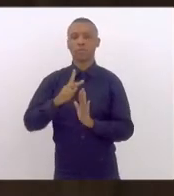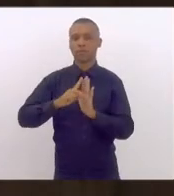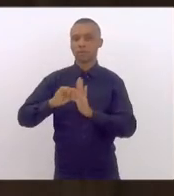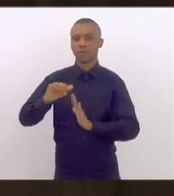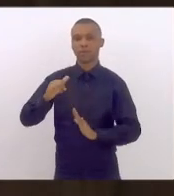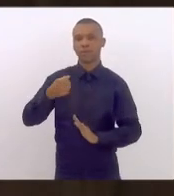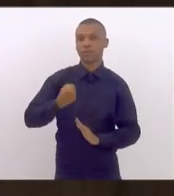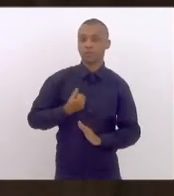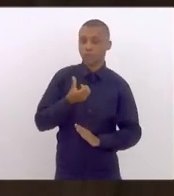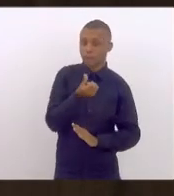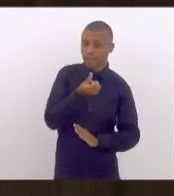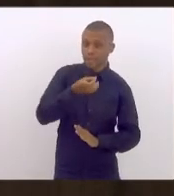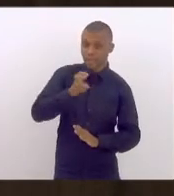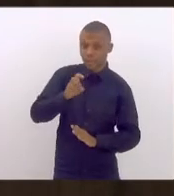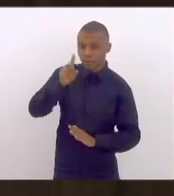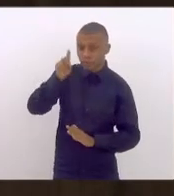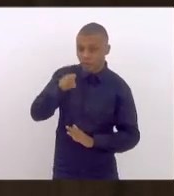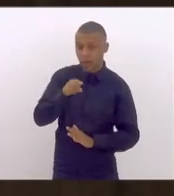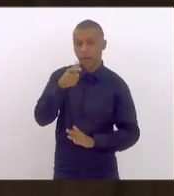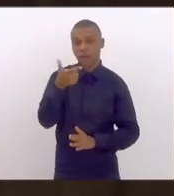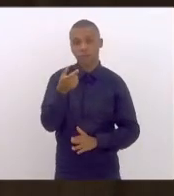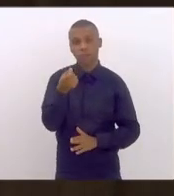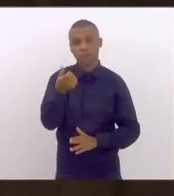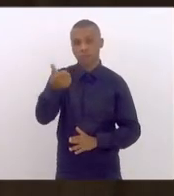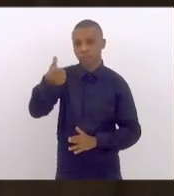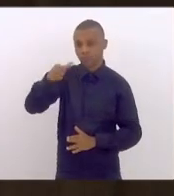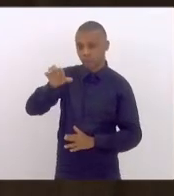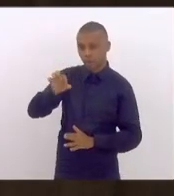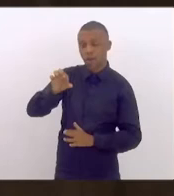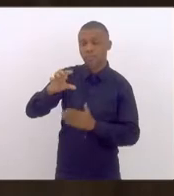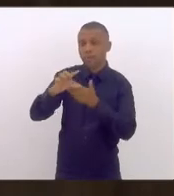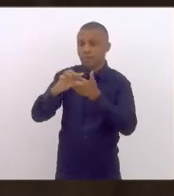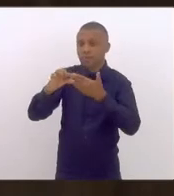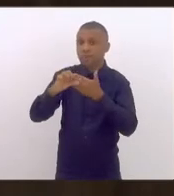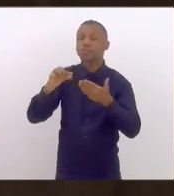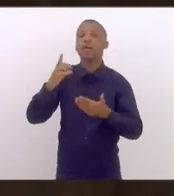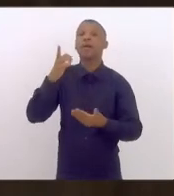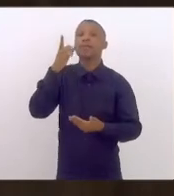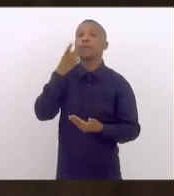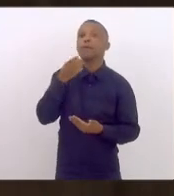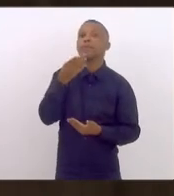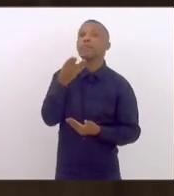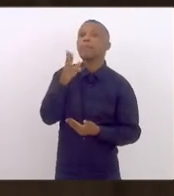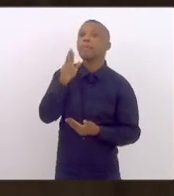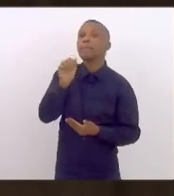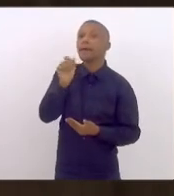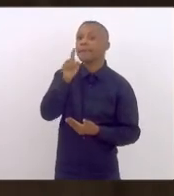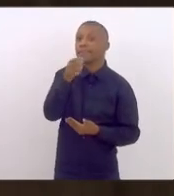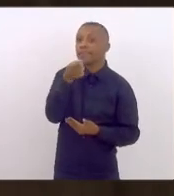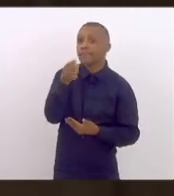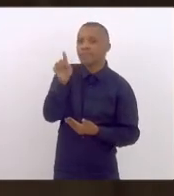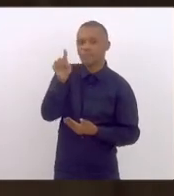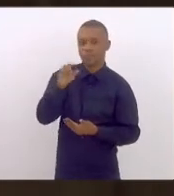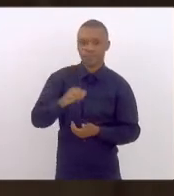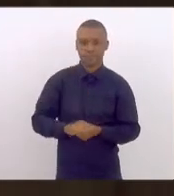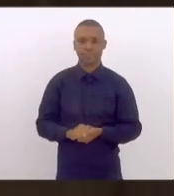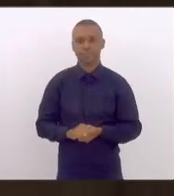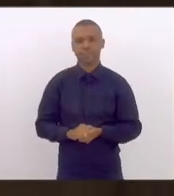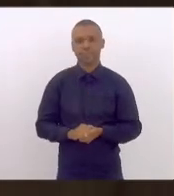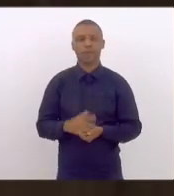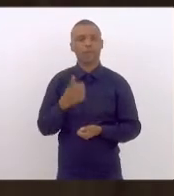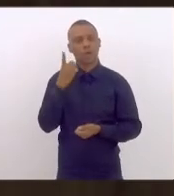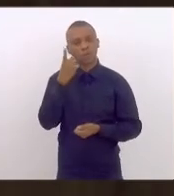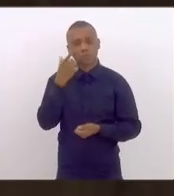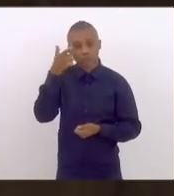65 de 2019 do deputado brasão projeto Como disse o Deputado Luiz